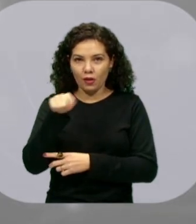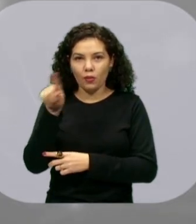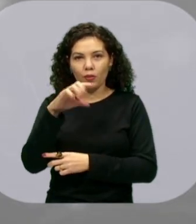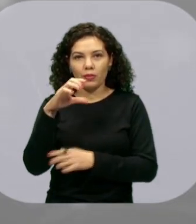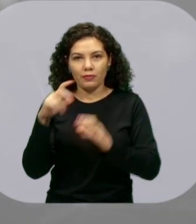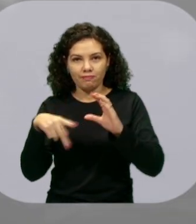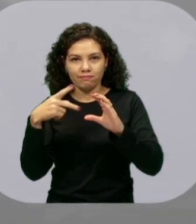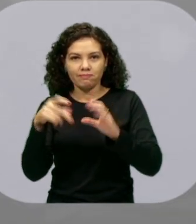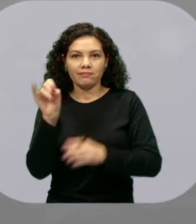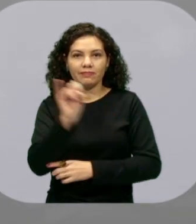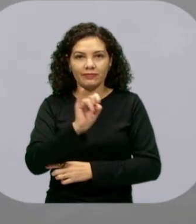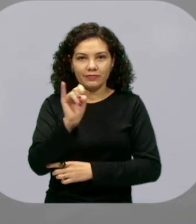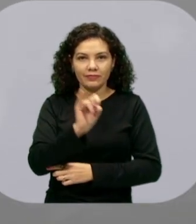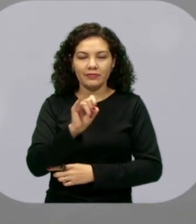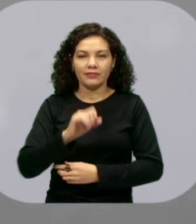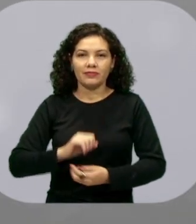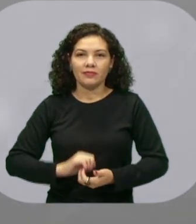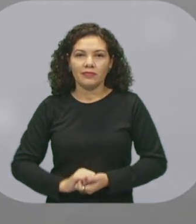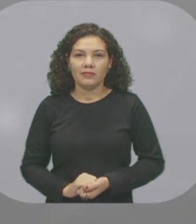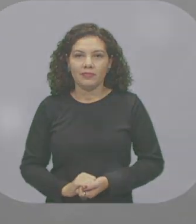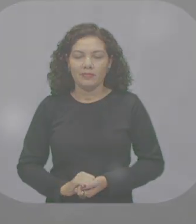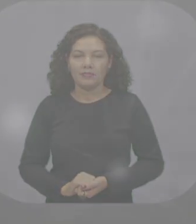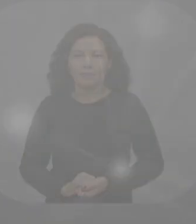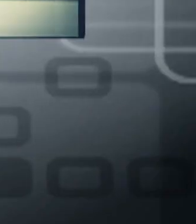@Câmara Itajaí.